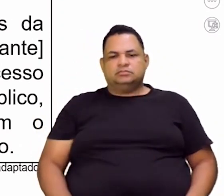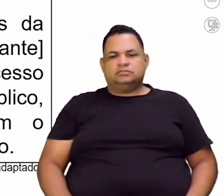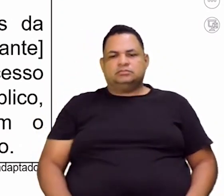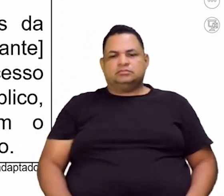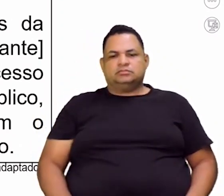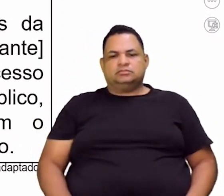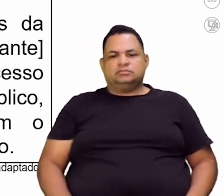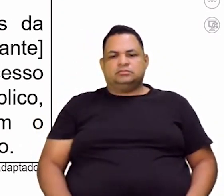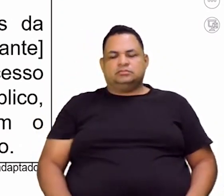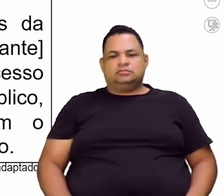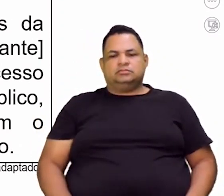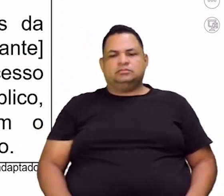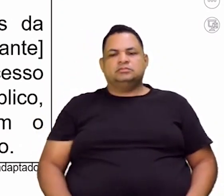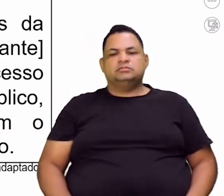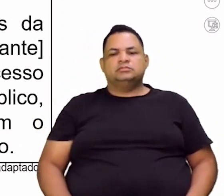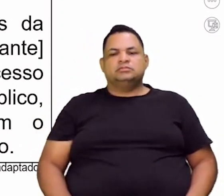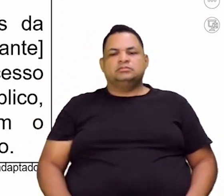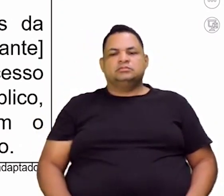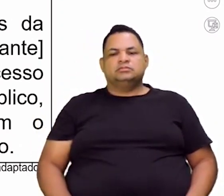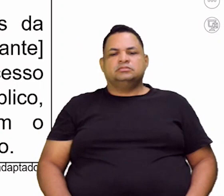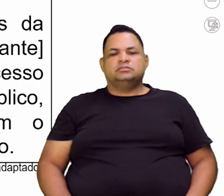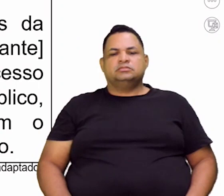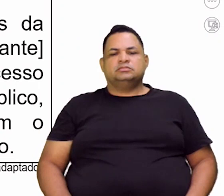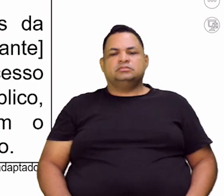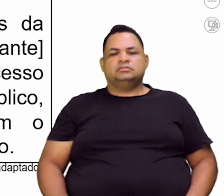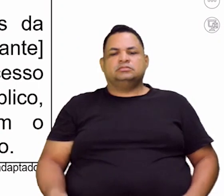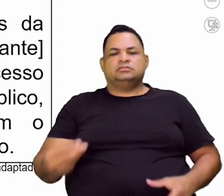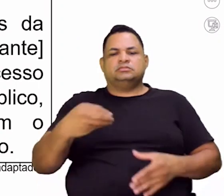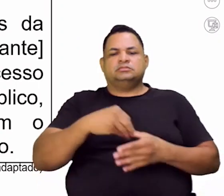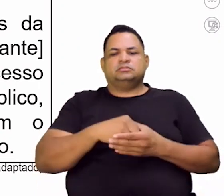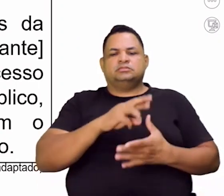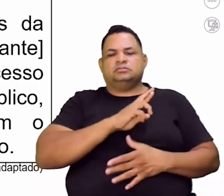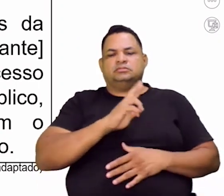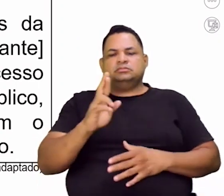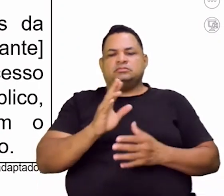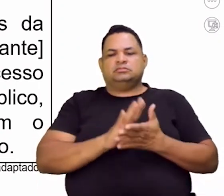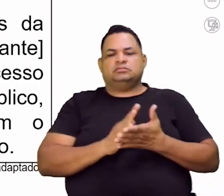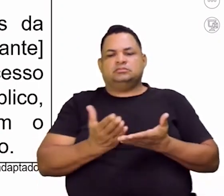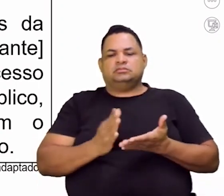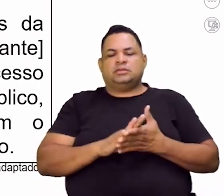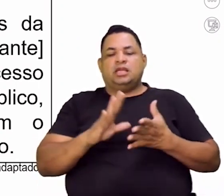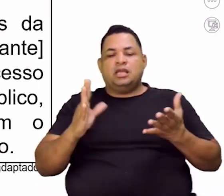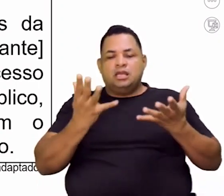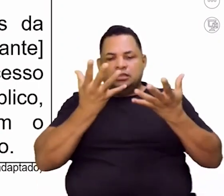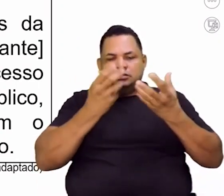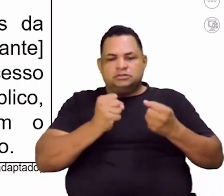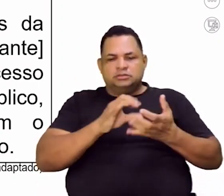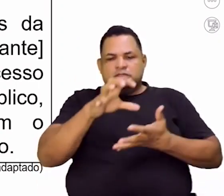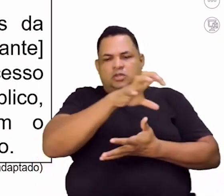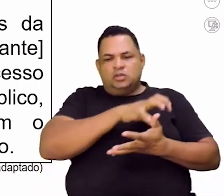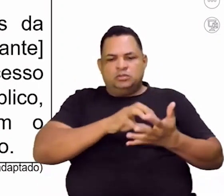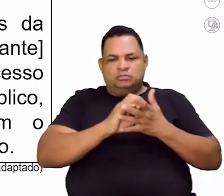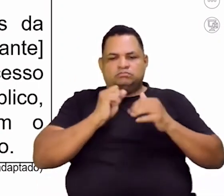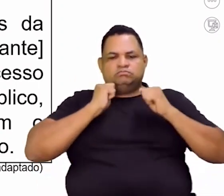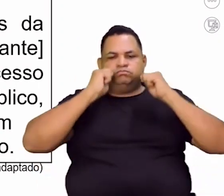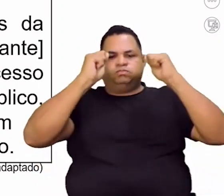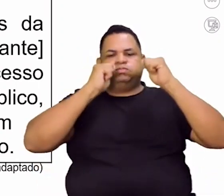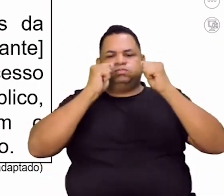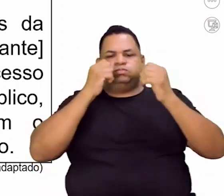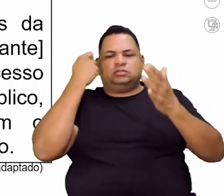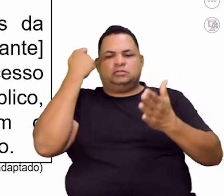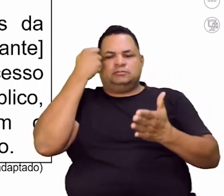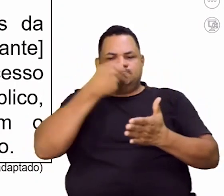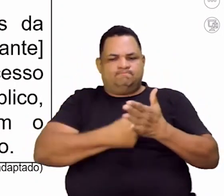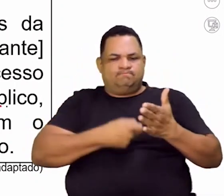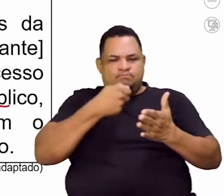e verificar, né, se elas são verdadeiras ou não. Na religião, adeptos da reforma protestante defendem o